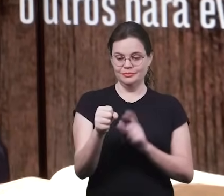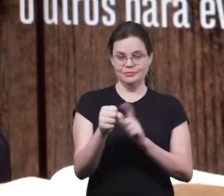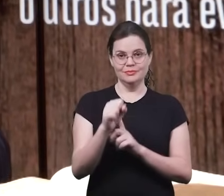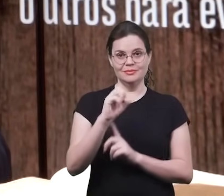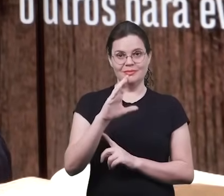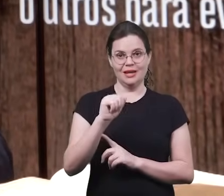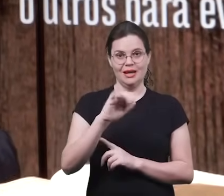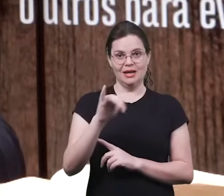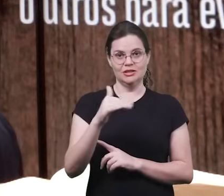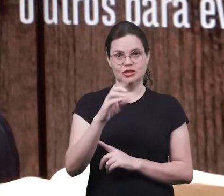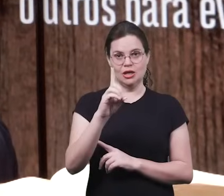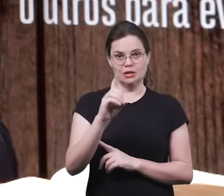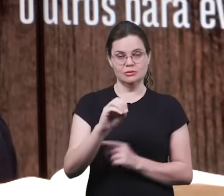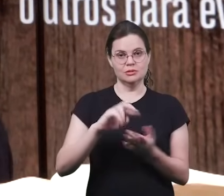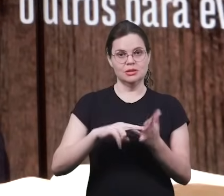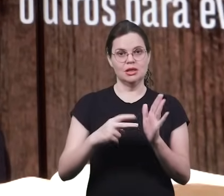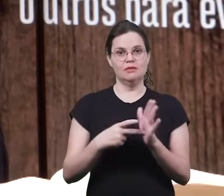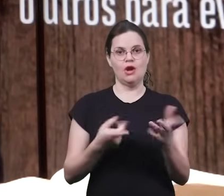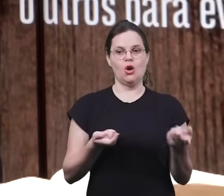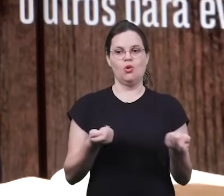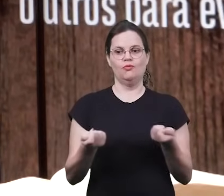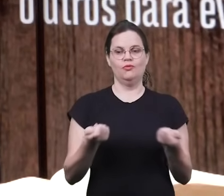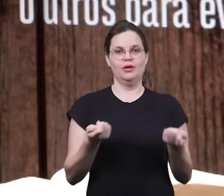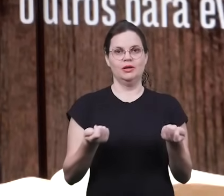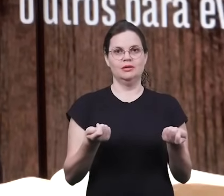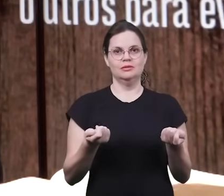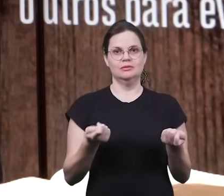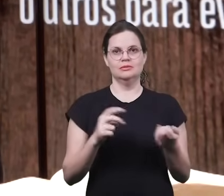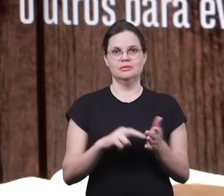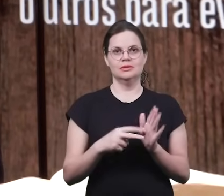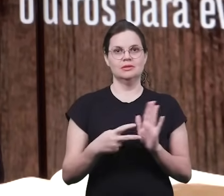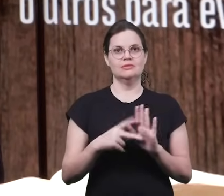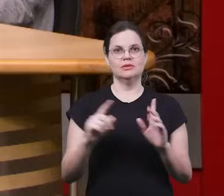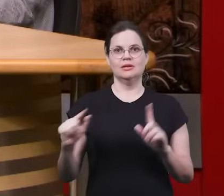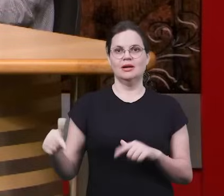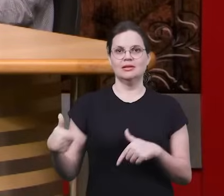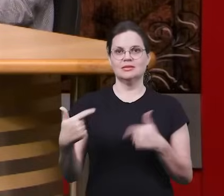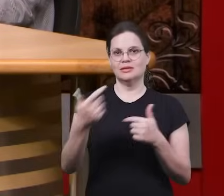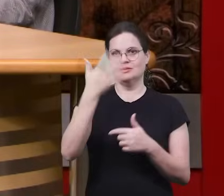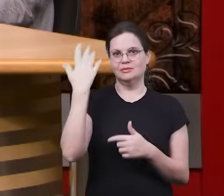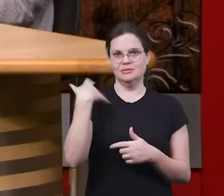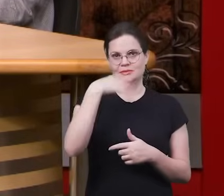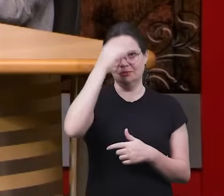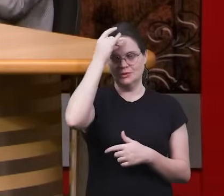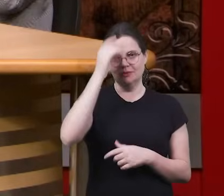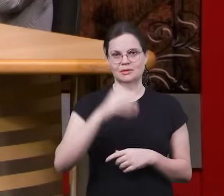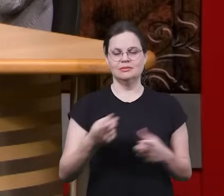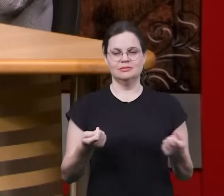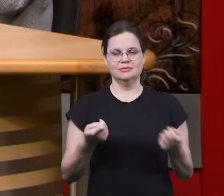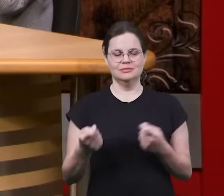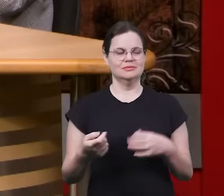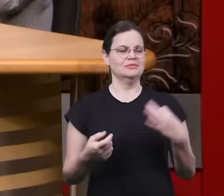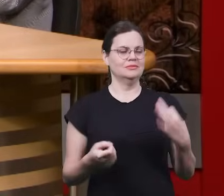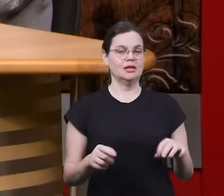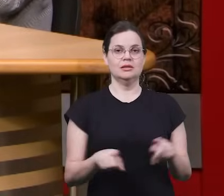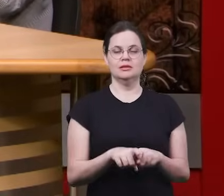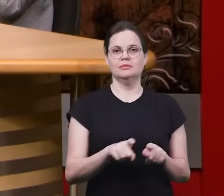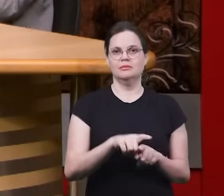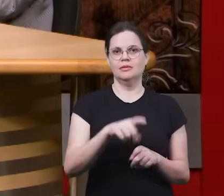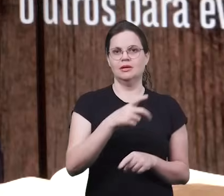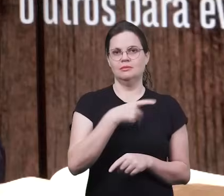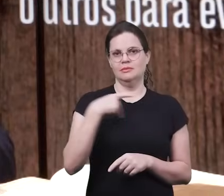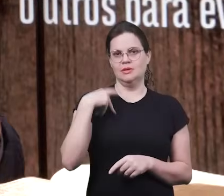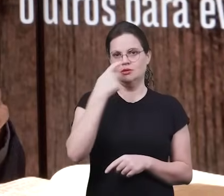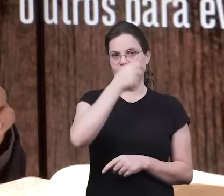esse governo é o governo do Espírito Santo. O cajado fala do governo do Espírito Santo. E também, Amadeu, lembrando